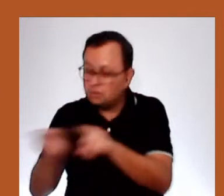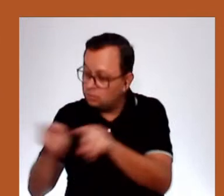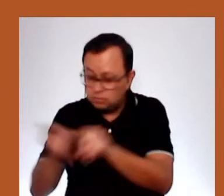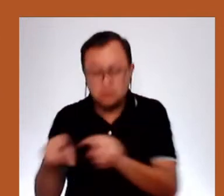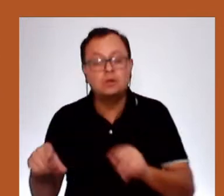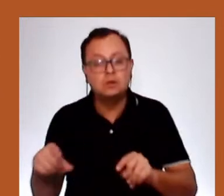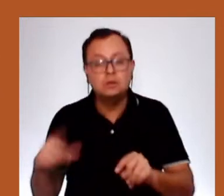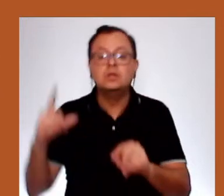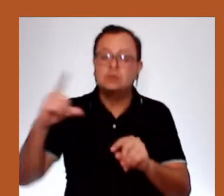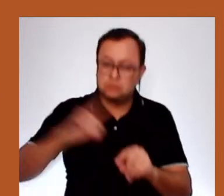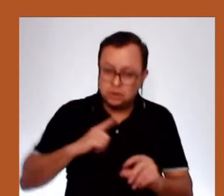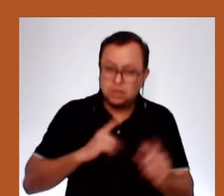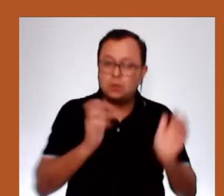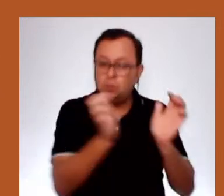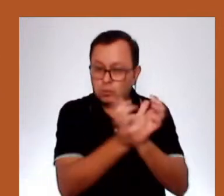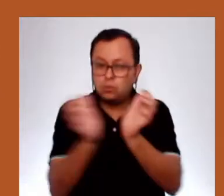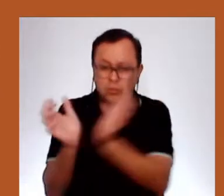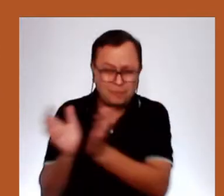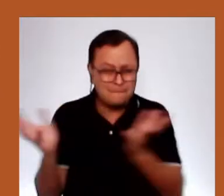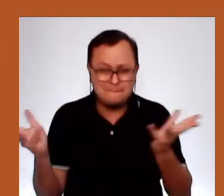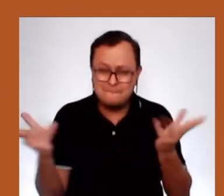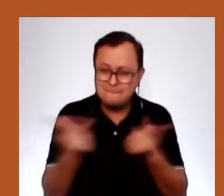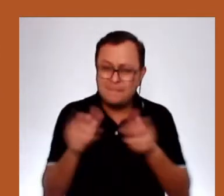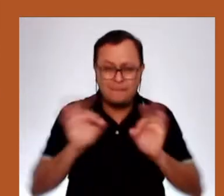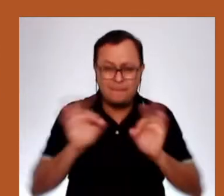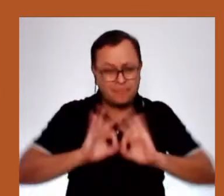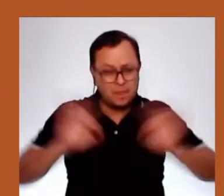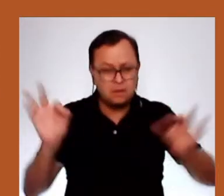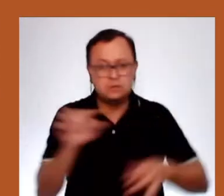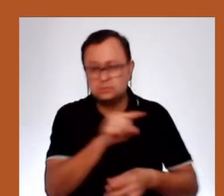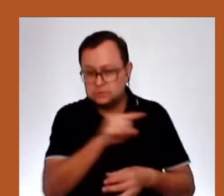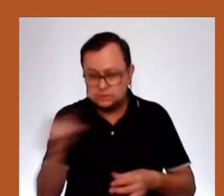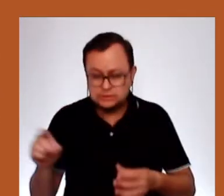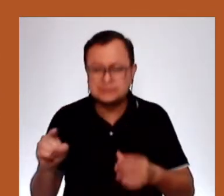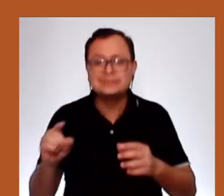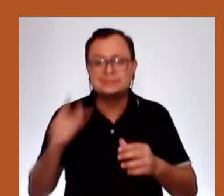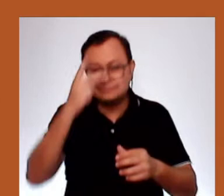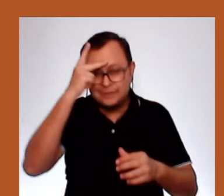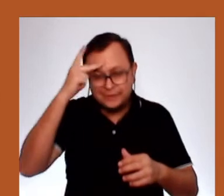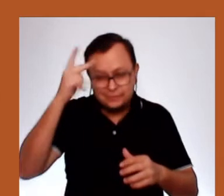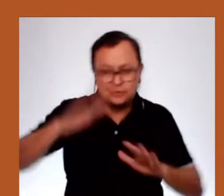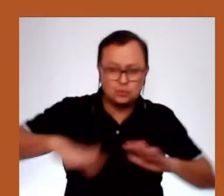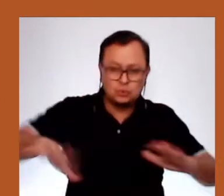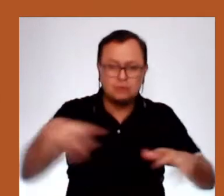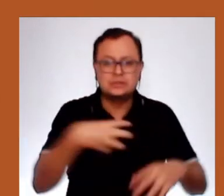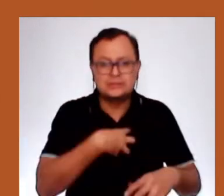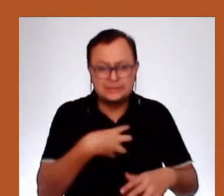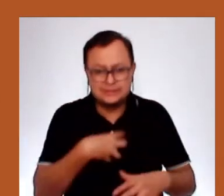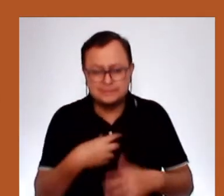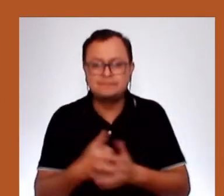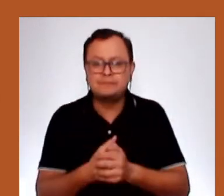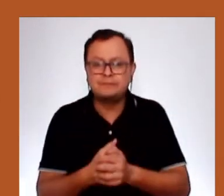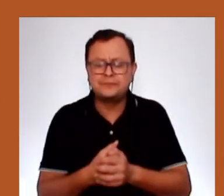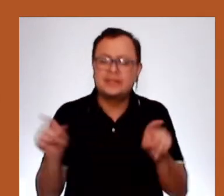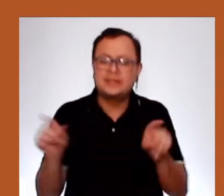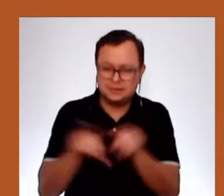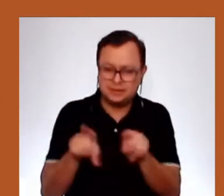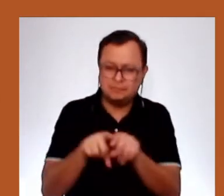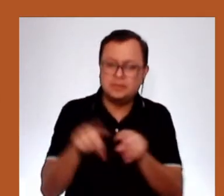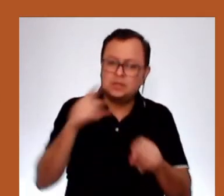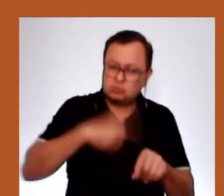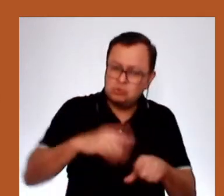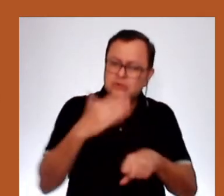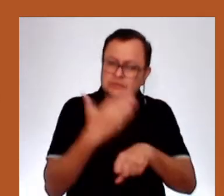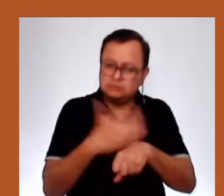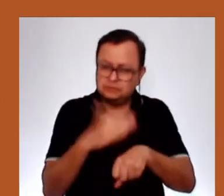temos equipes fantásticas, fantásticas, com pessoas sensíveis. E também a gente faz treinamento para isso também. E